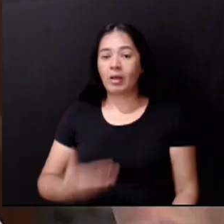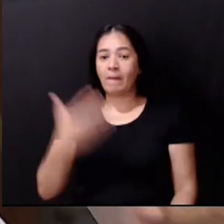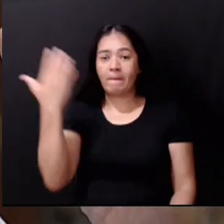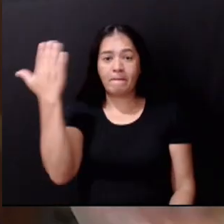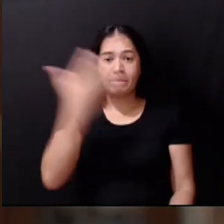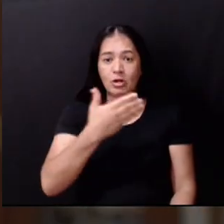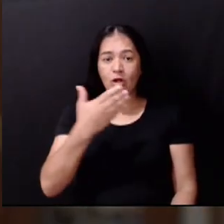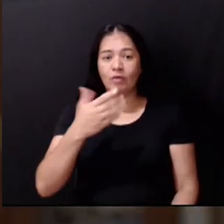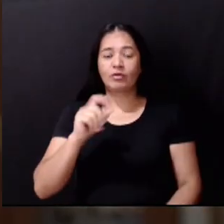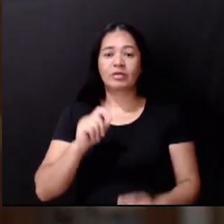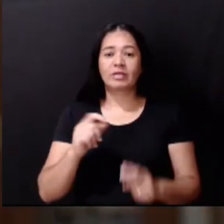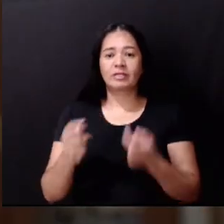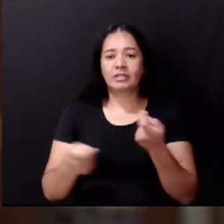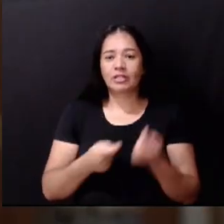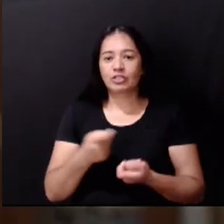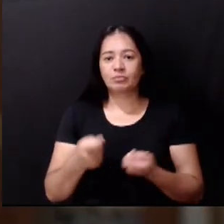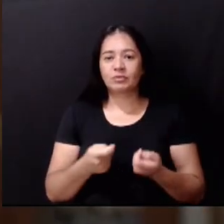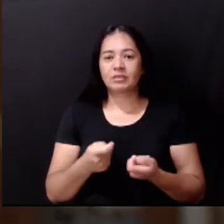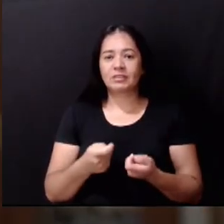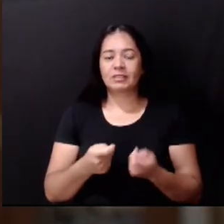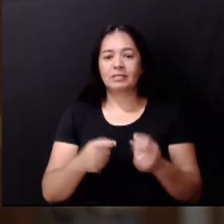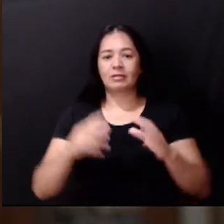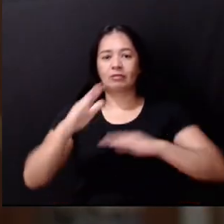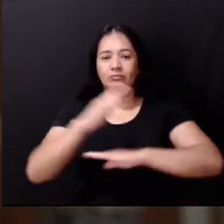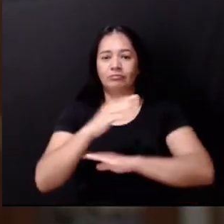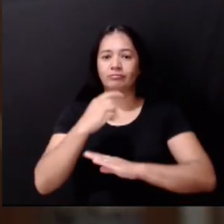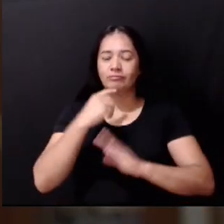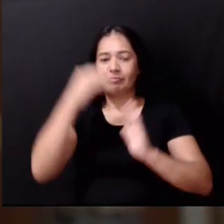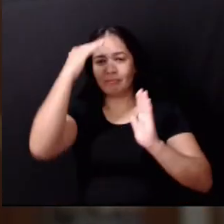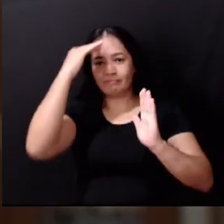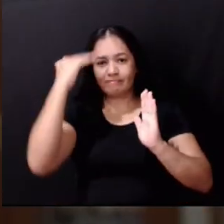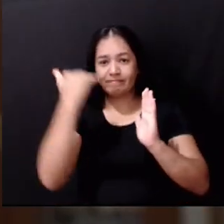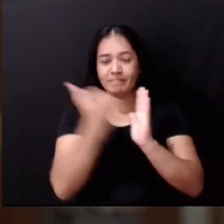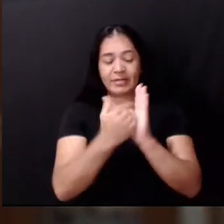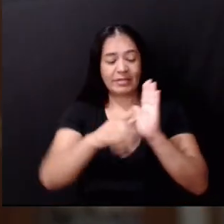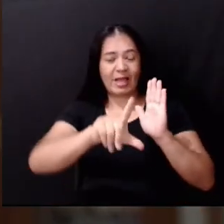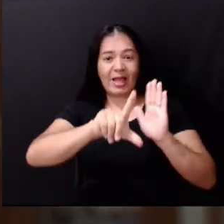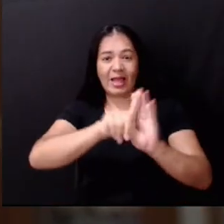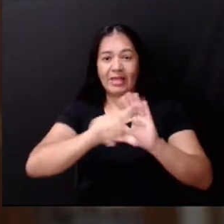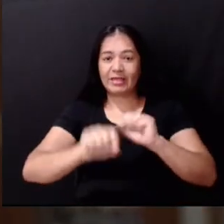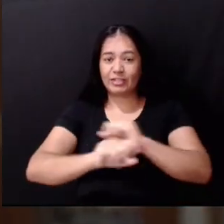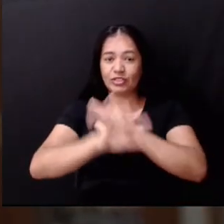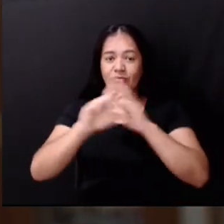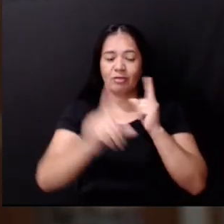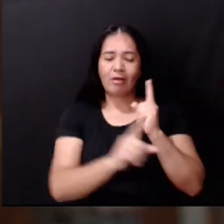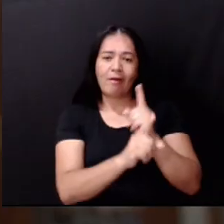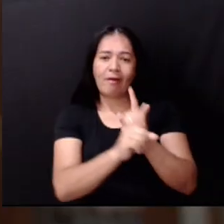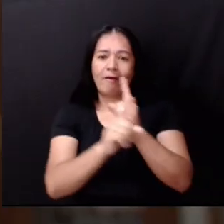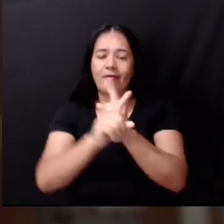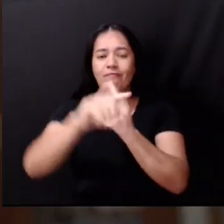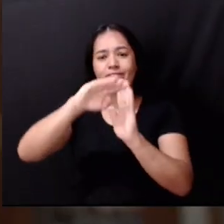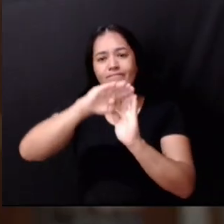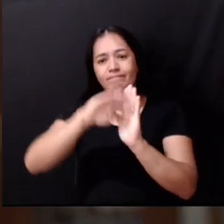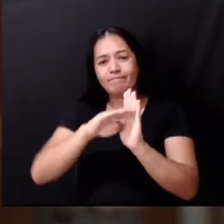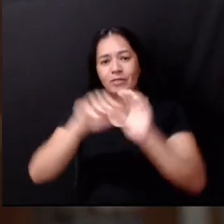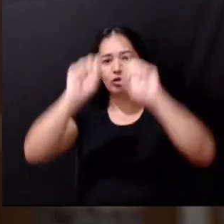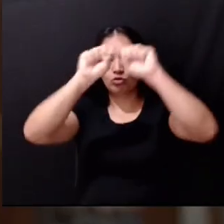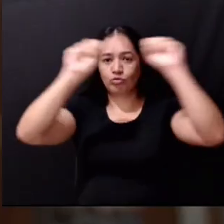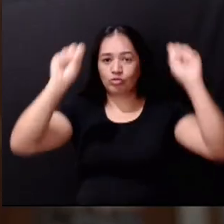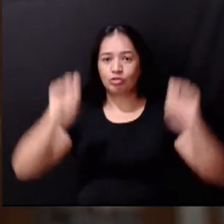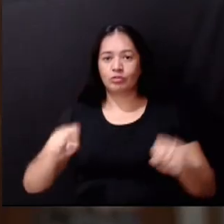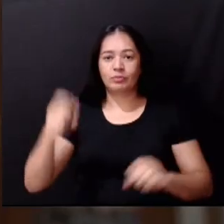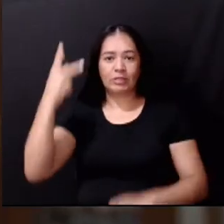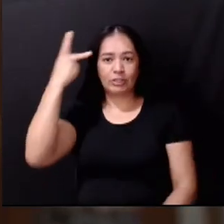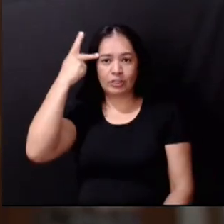feita respeitando integralmente a lei de transparência, atende todos os requisitos do Tribunal de Contas do Estado de São Paulo, que,